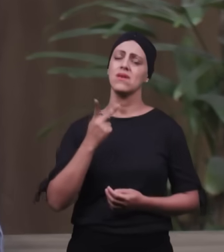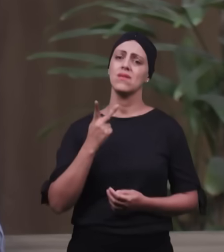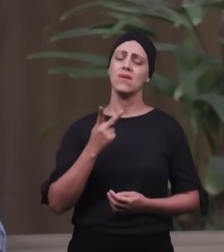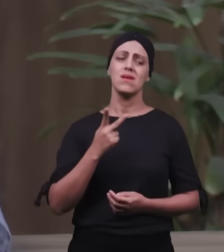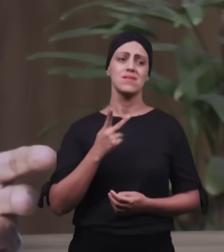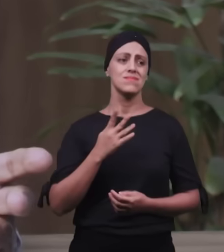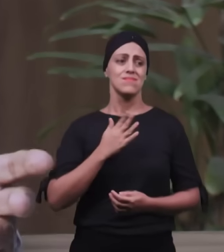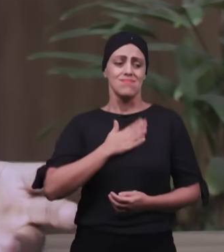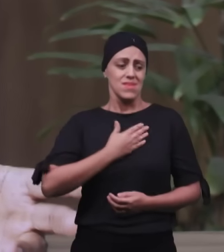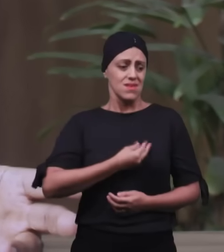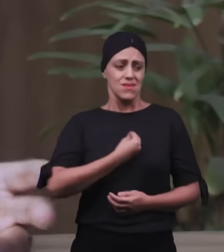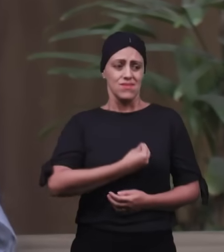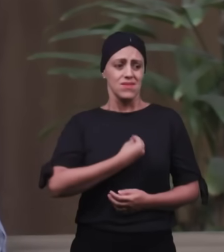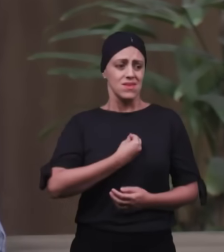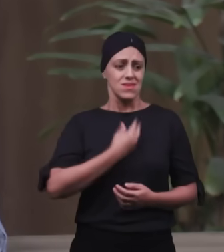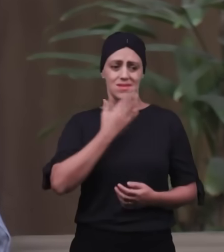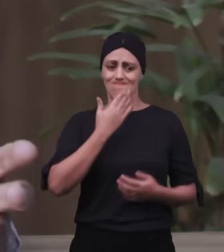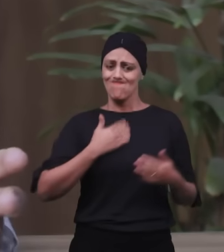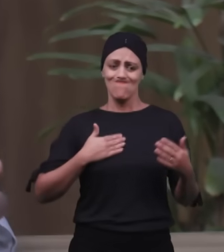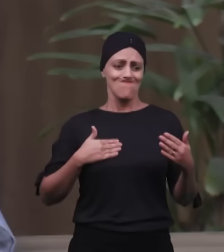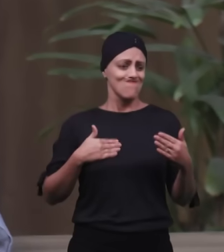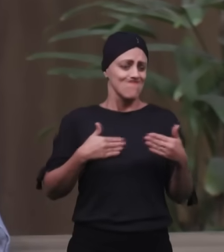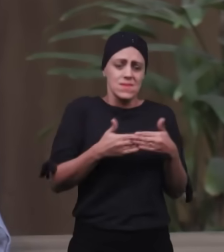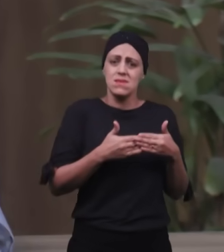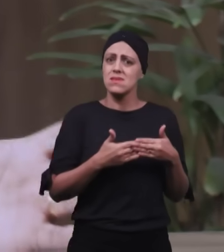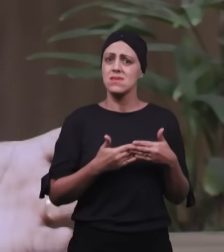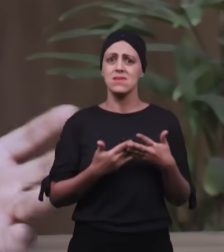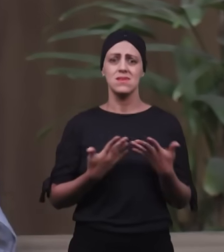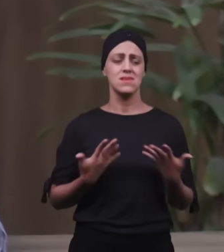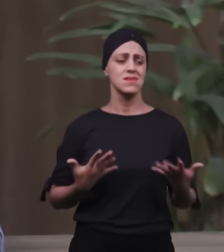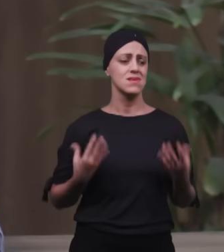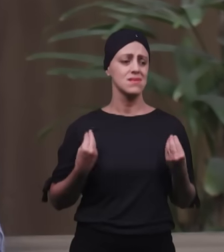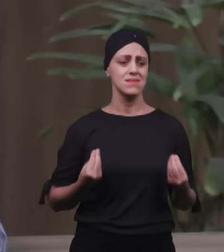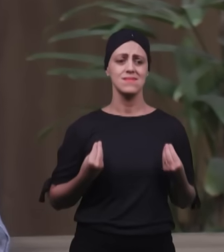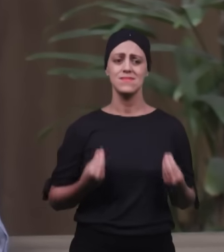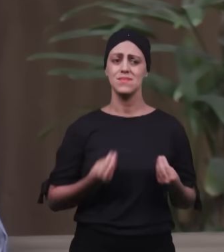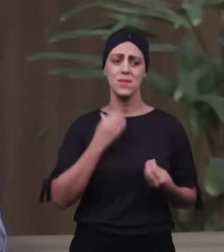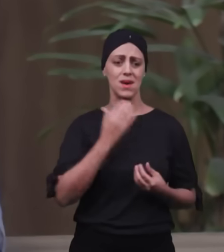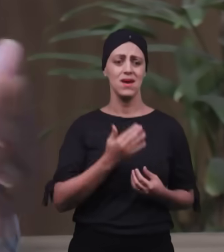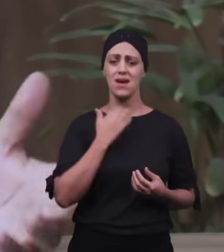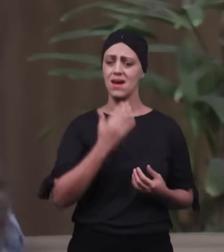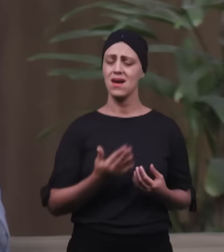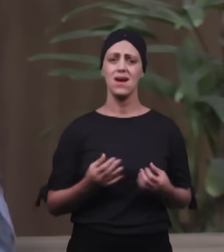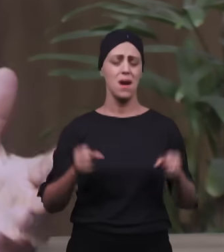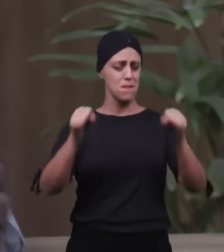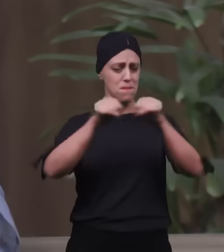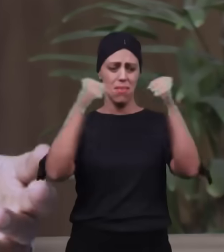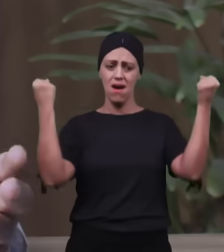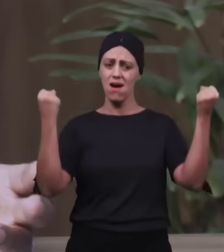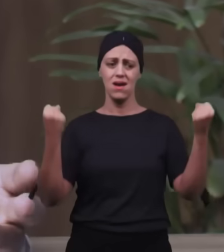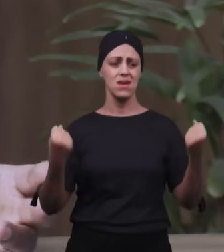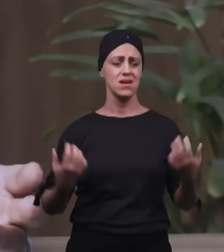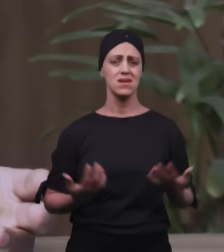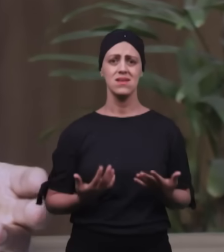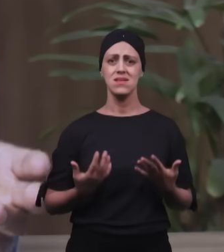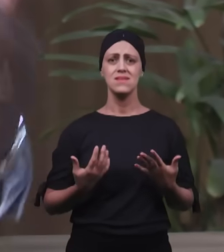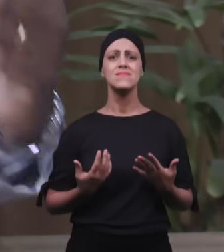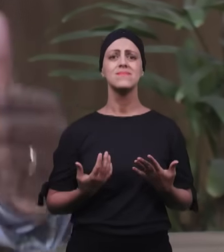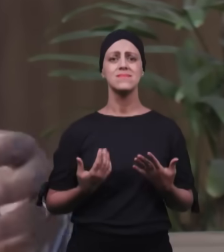o seguinte Olha minha situação chegou num ponto e sustentável né um pensamento